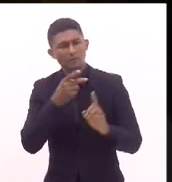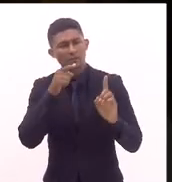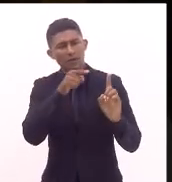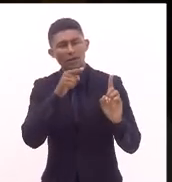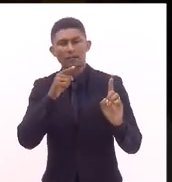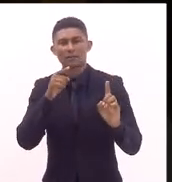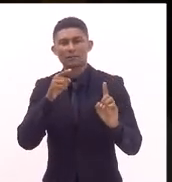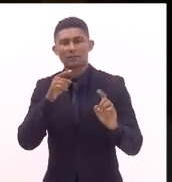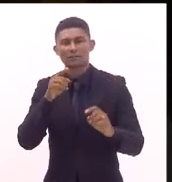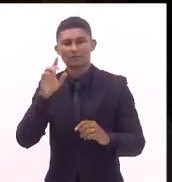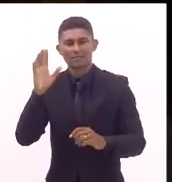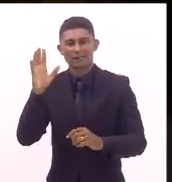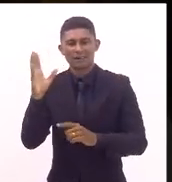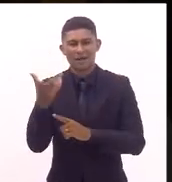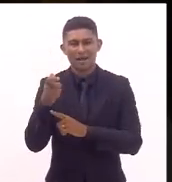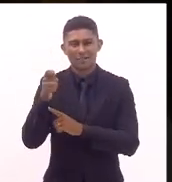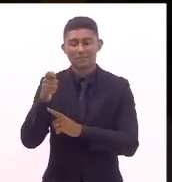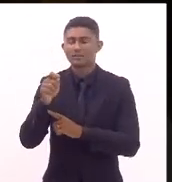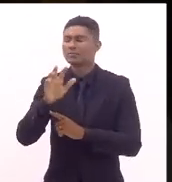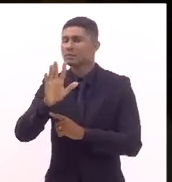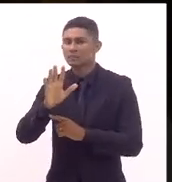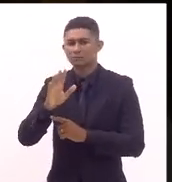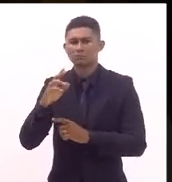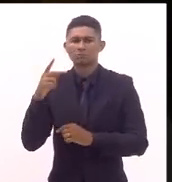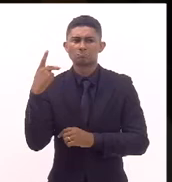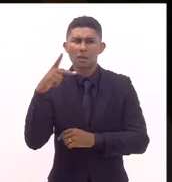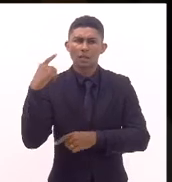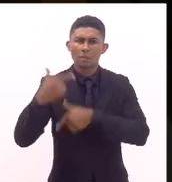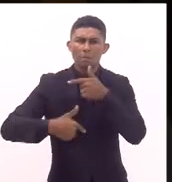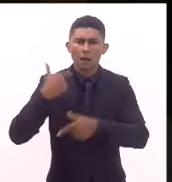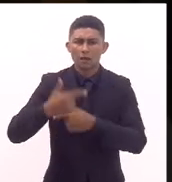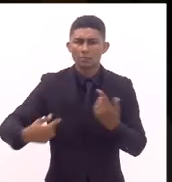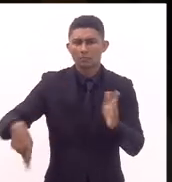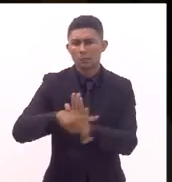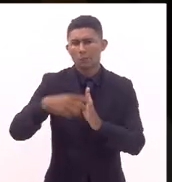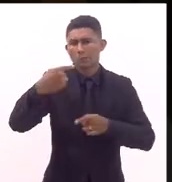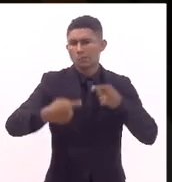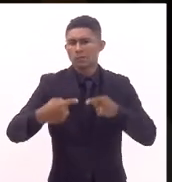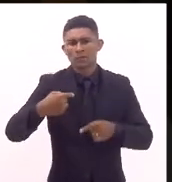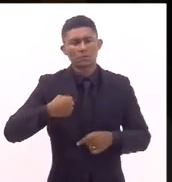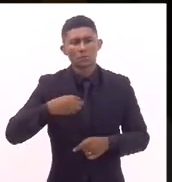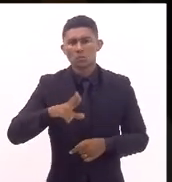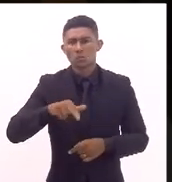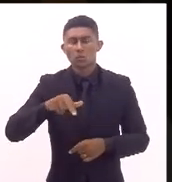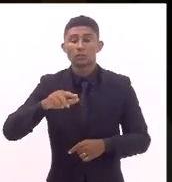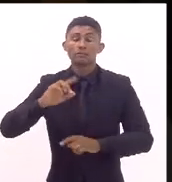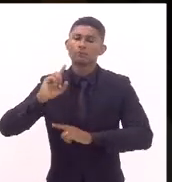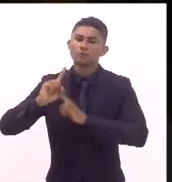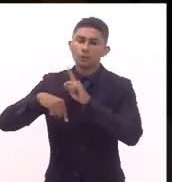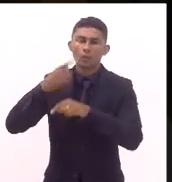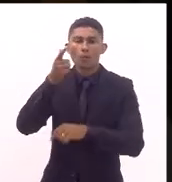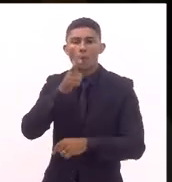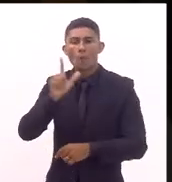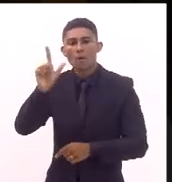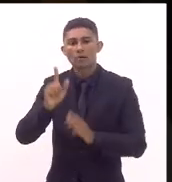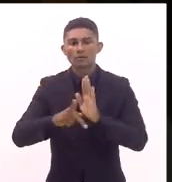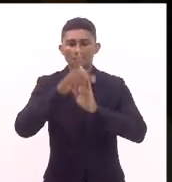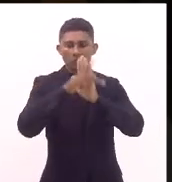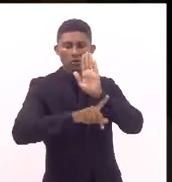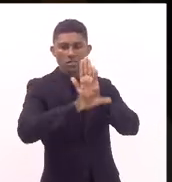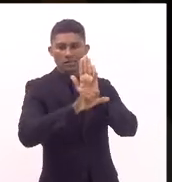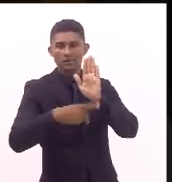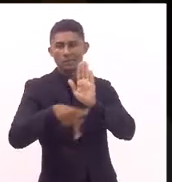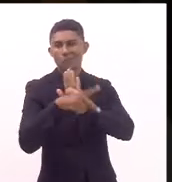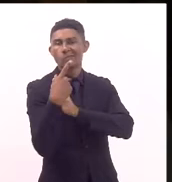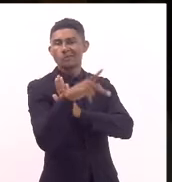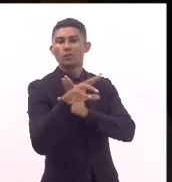não da sua obra Legislativa e tive a oportunidade de representar um projeto dele que abria